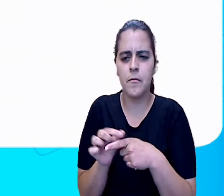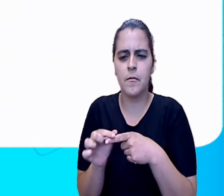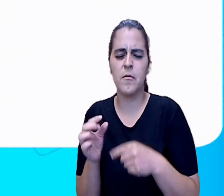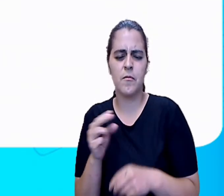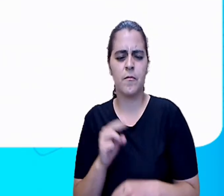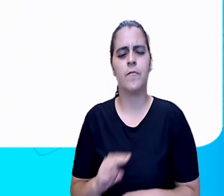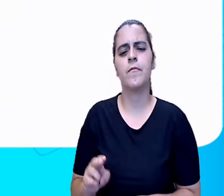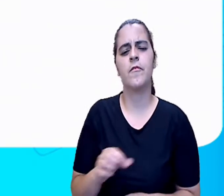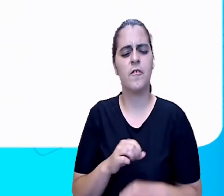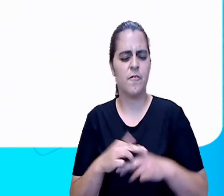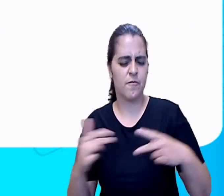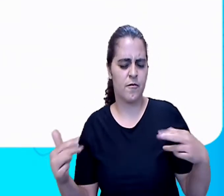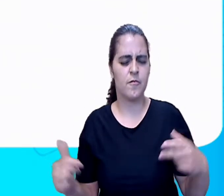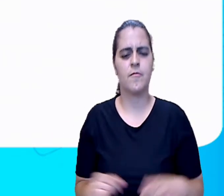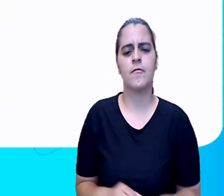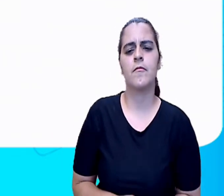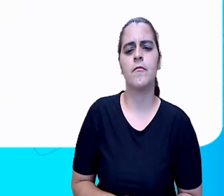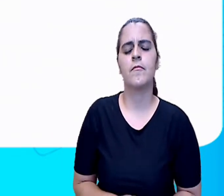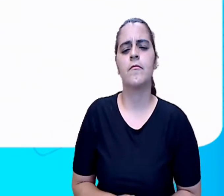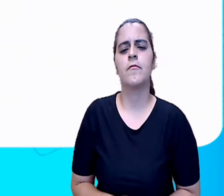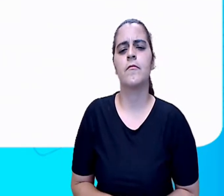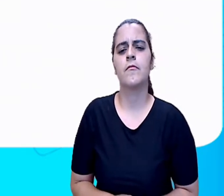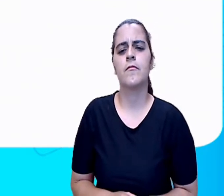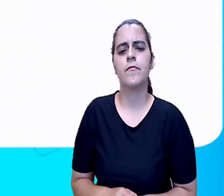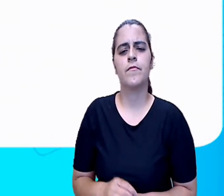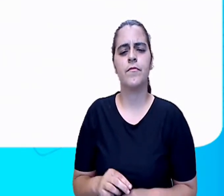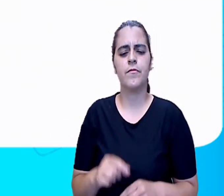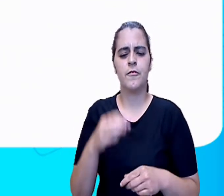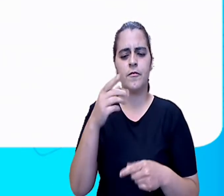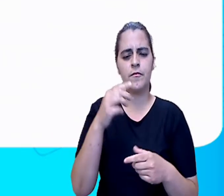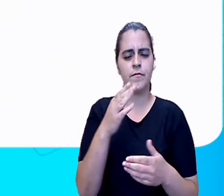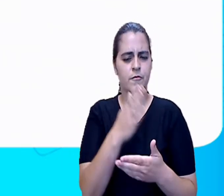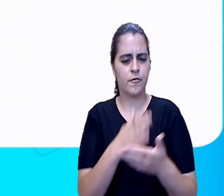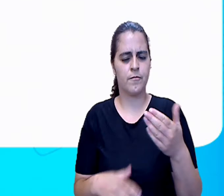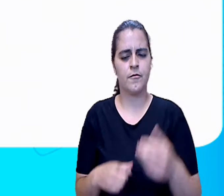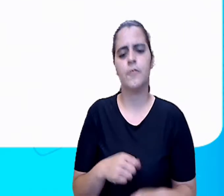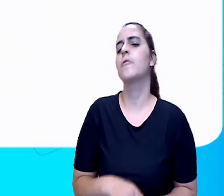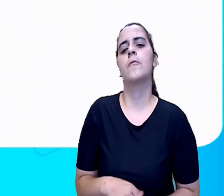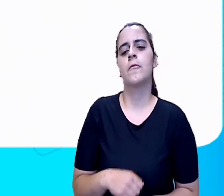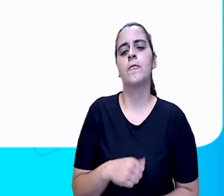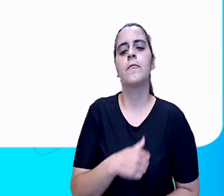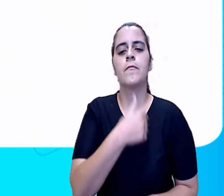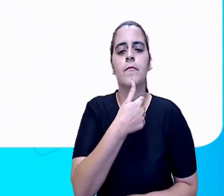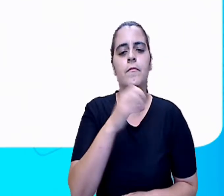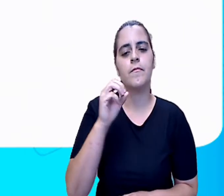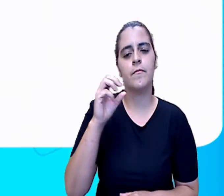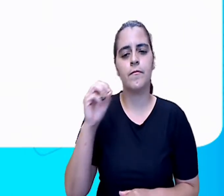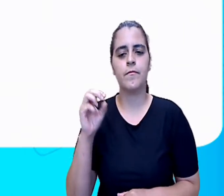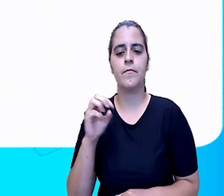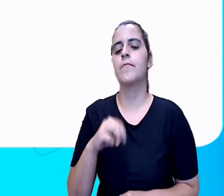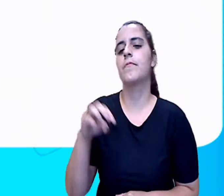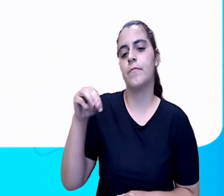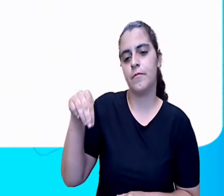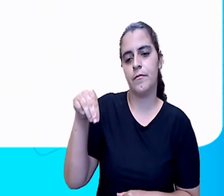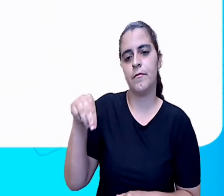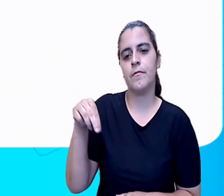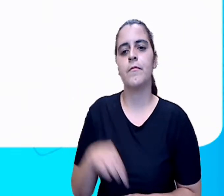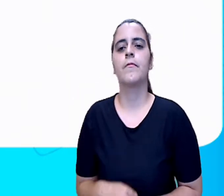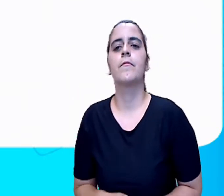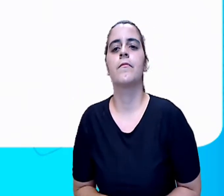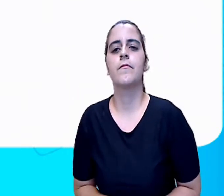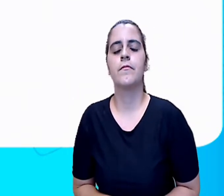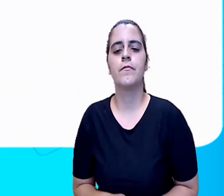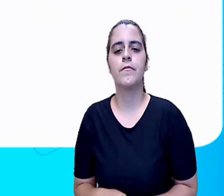de vários tamanhos. O metro é dividido em 100 pedacinhos, chamados